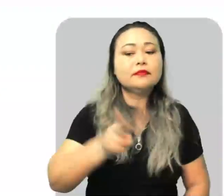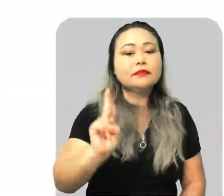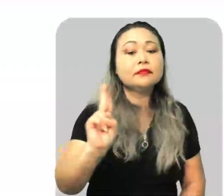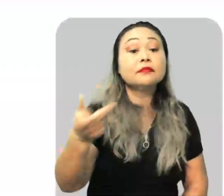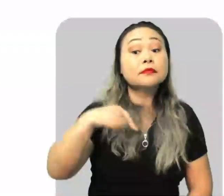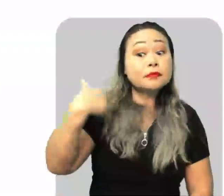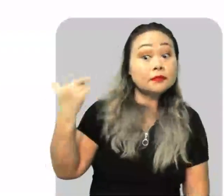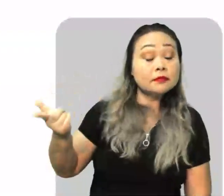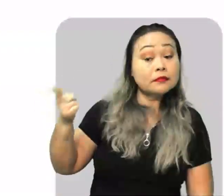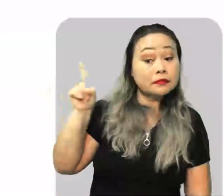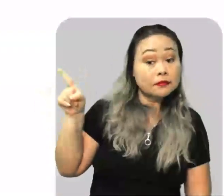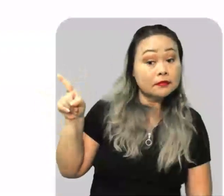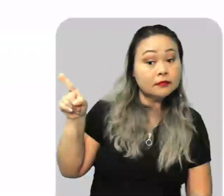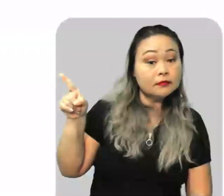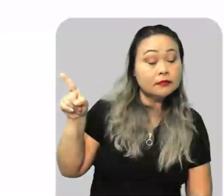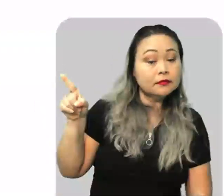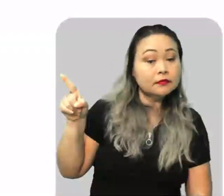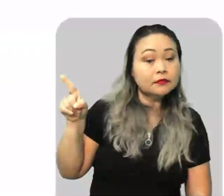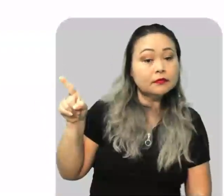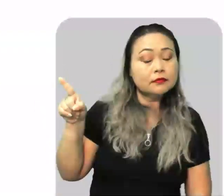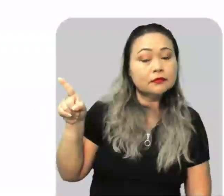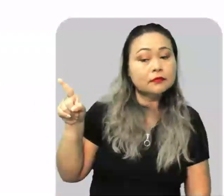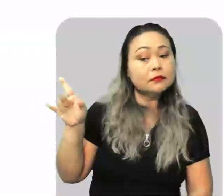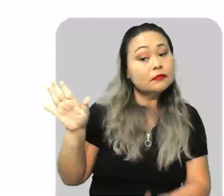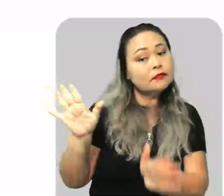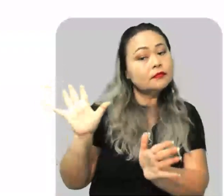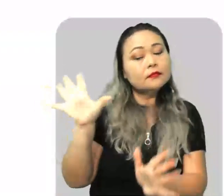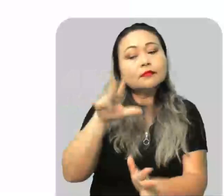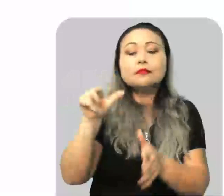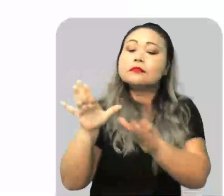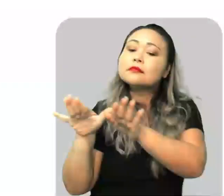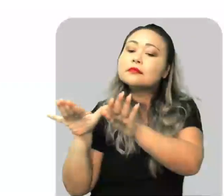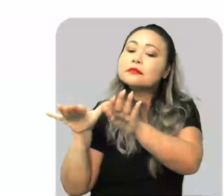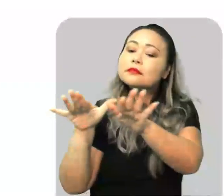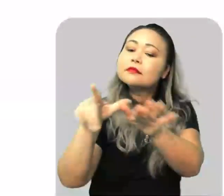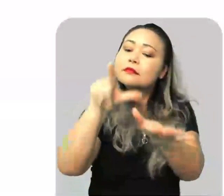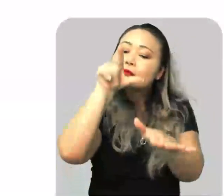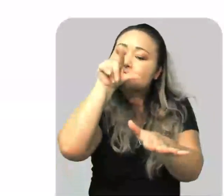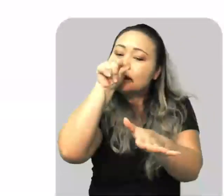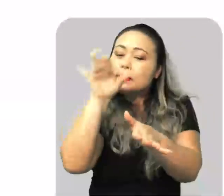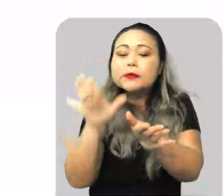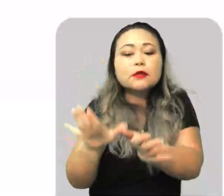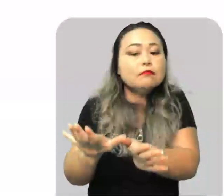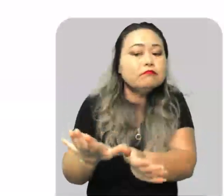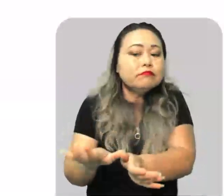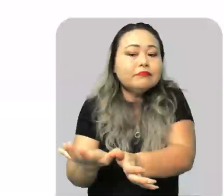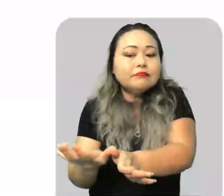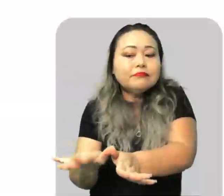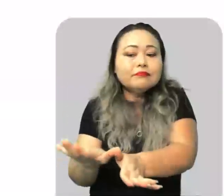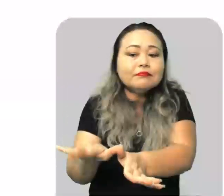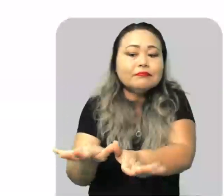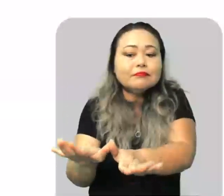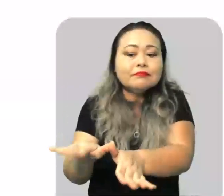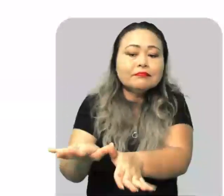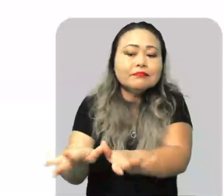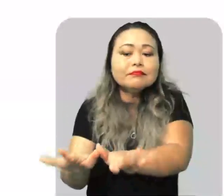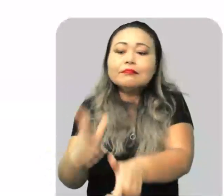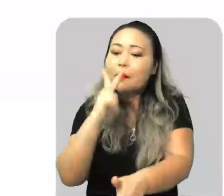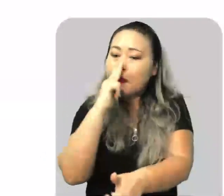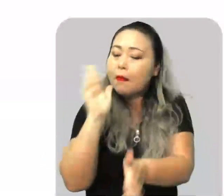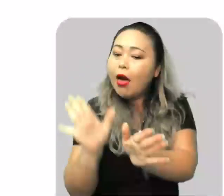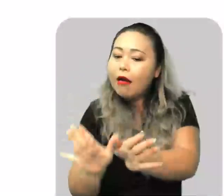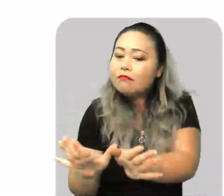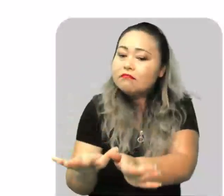Seguindo. Aqui a gente tem a nossa ave linda e maravilhosa, que tem um andado todo característico, né? Parece uma